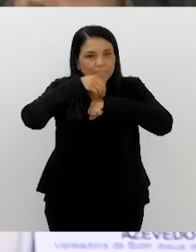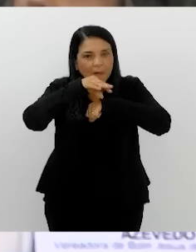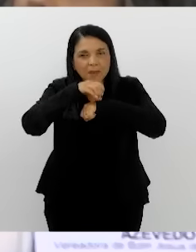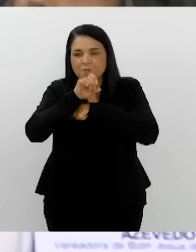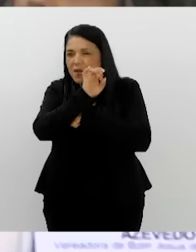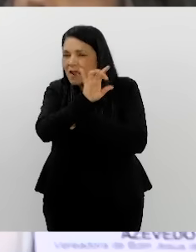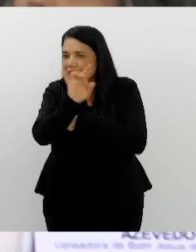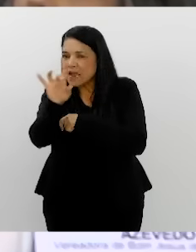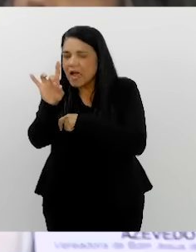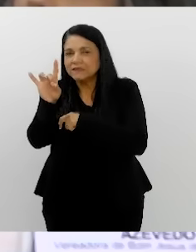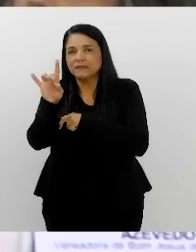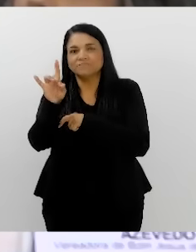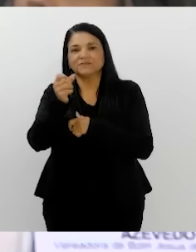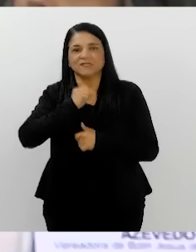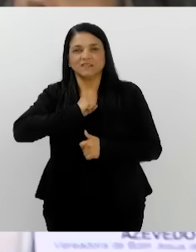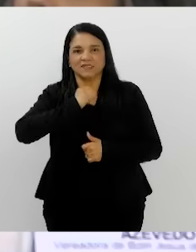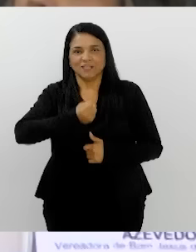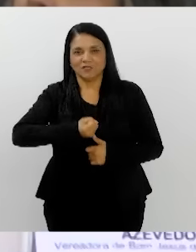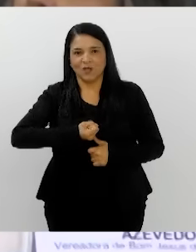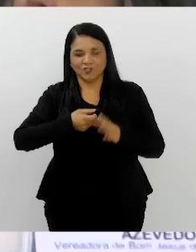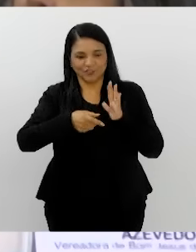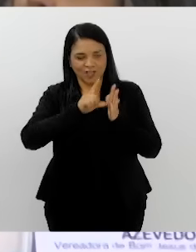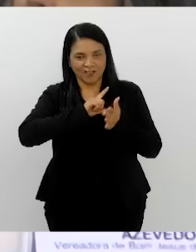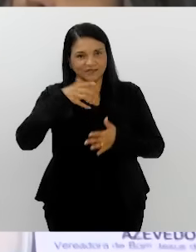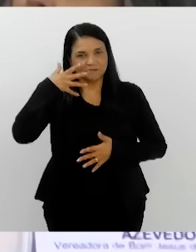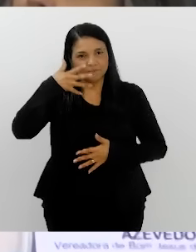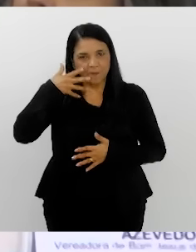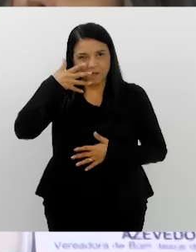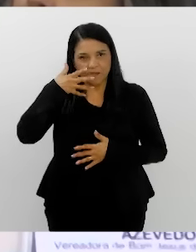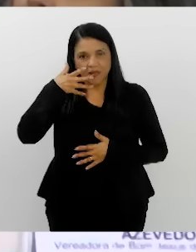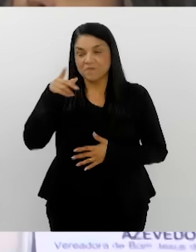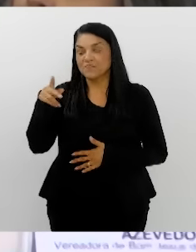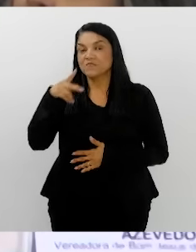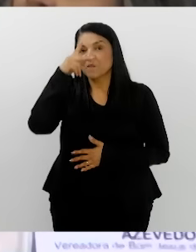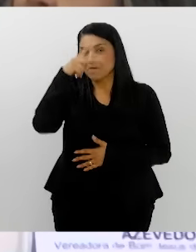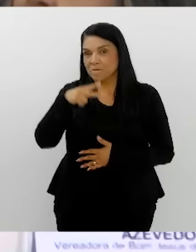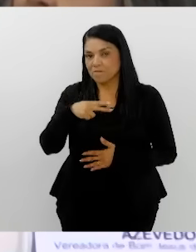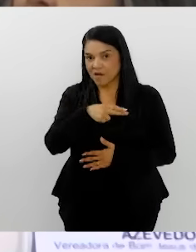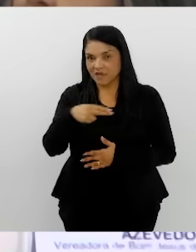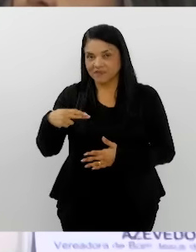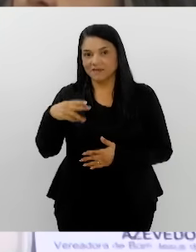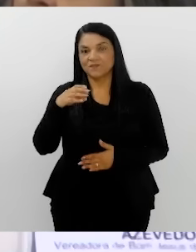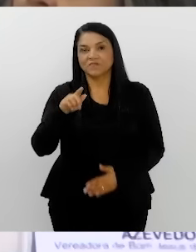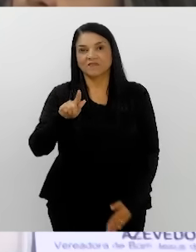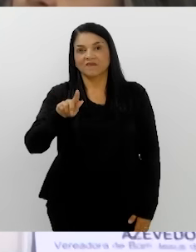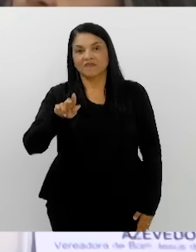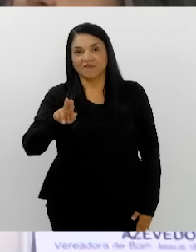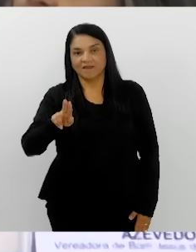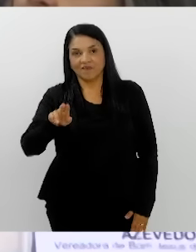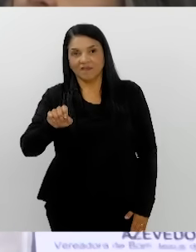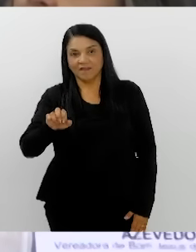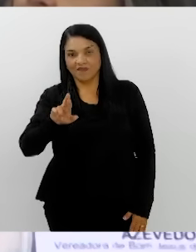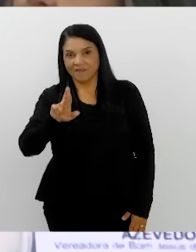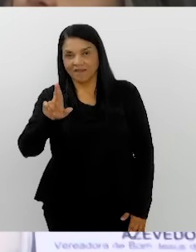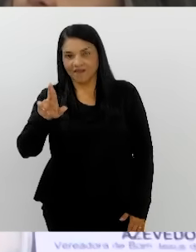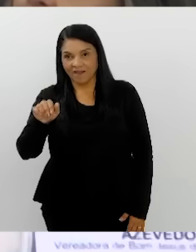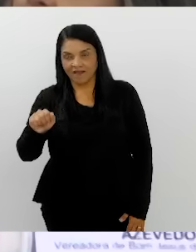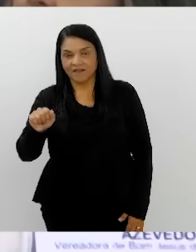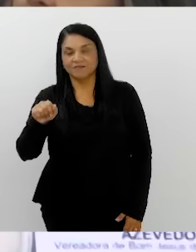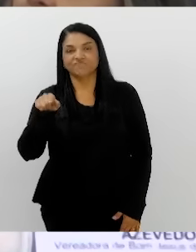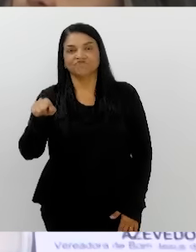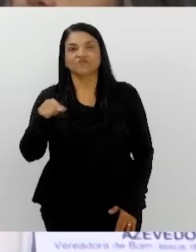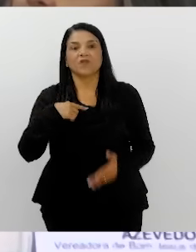me antecederam. Aliás, o Padre Guerra falou de Cura d'Ars, de São João